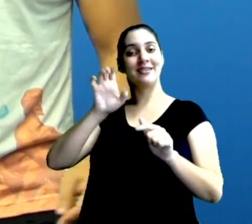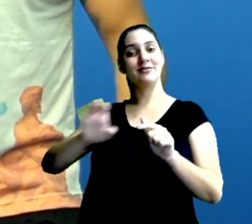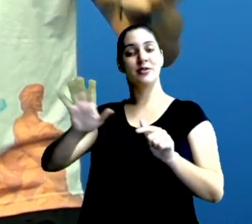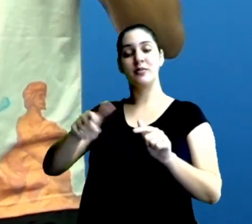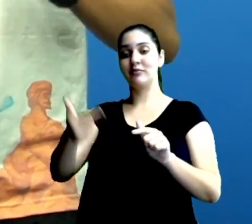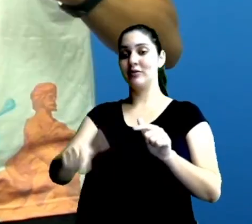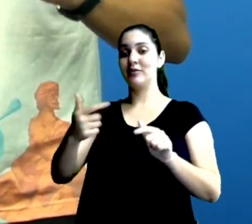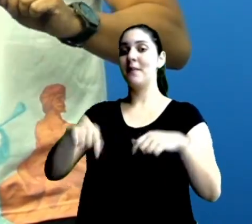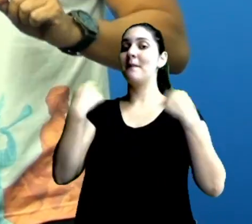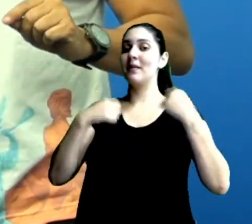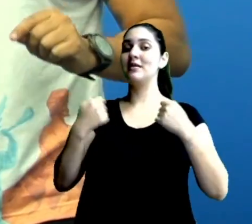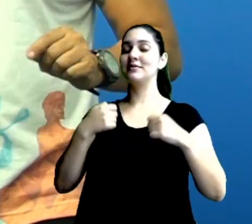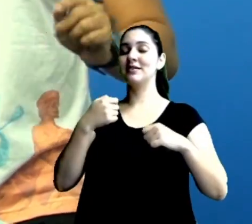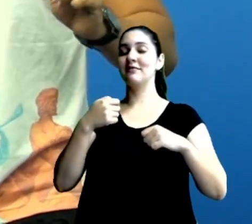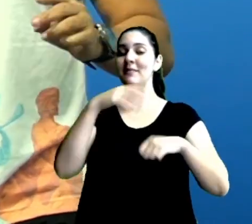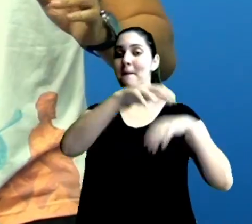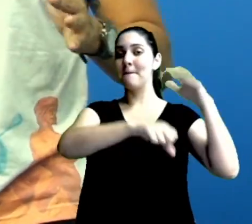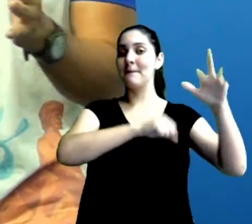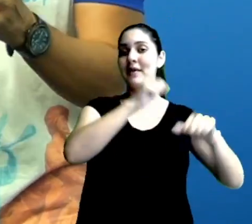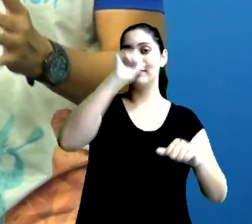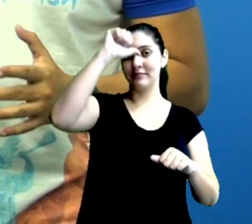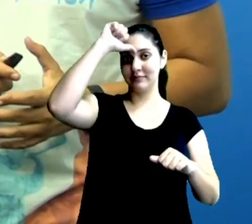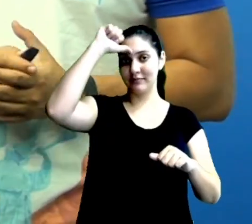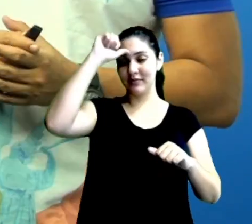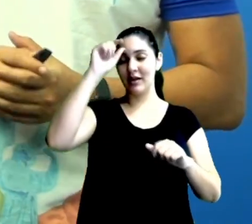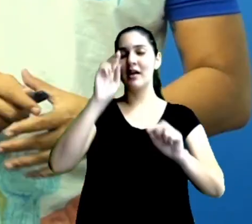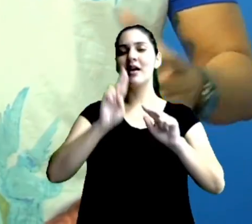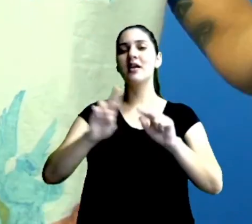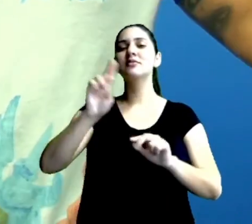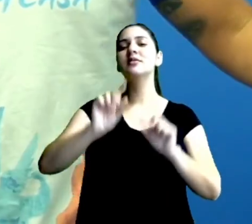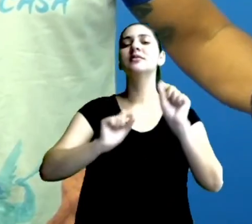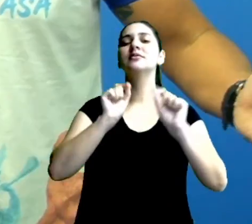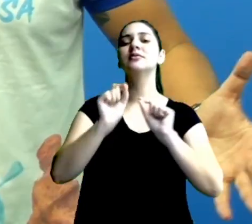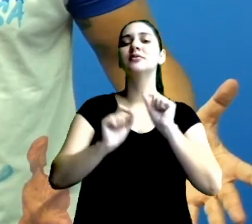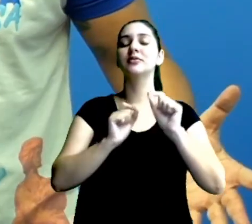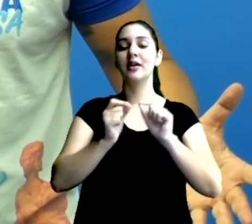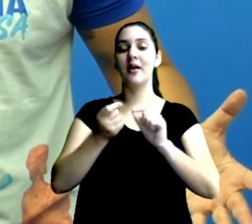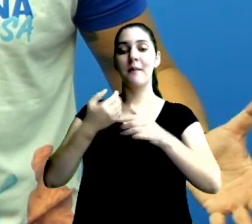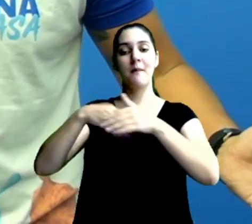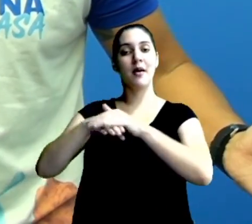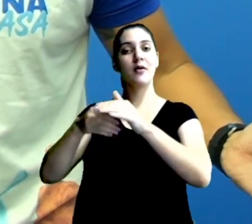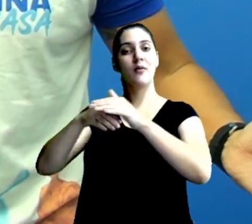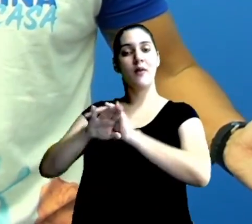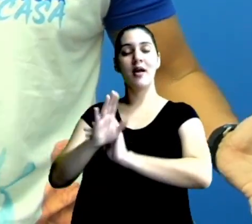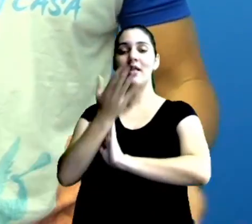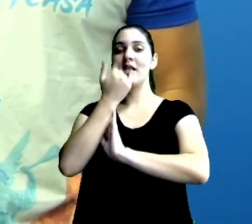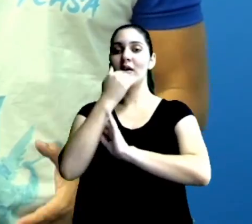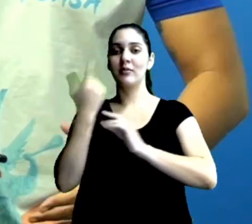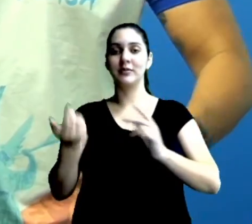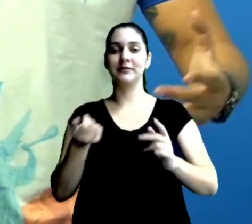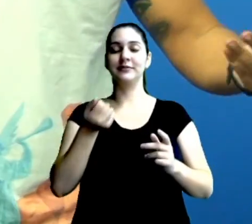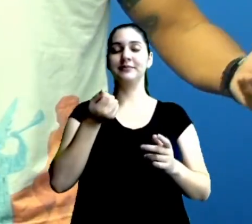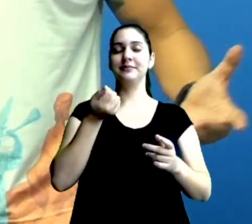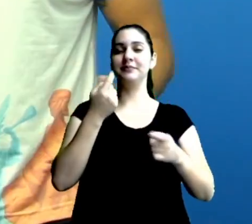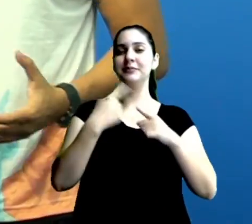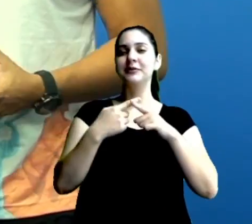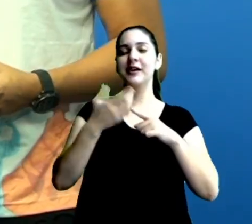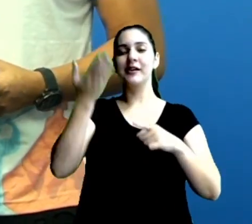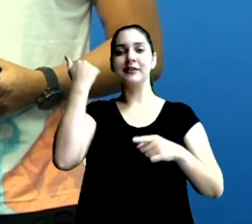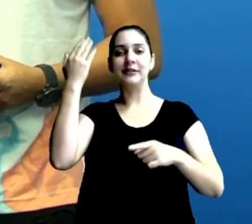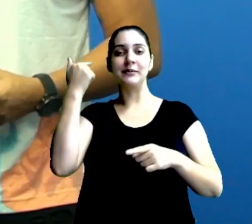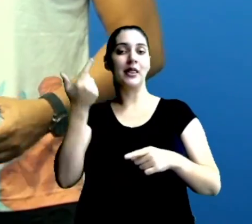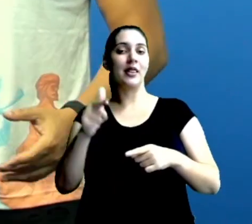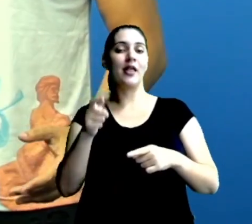Índias. E isso era utilizado para conservar alimentos. Pense numa época que não tinha geladeira. Como é que eles iam conservar